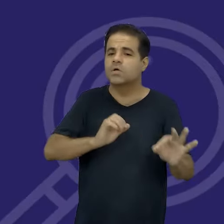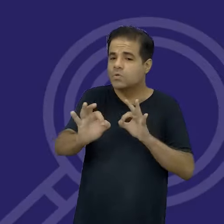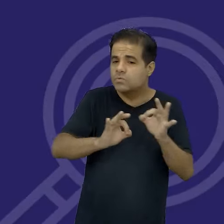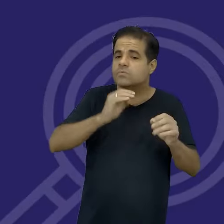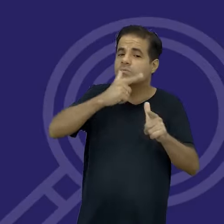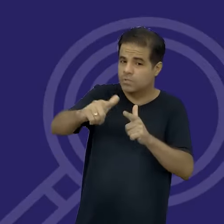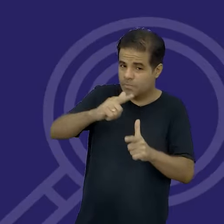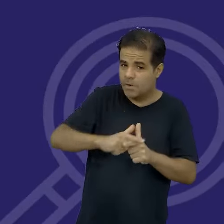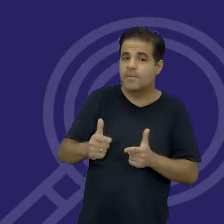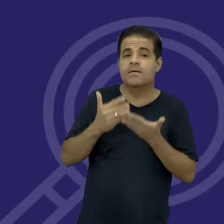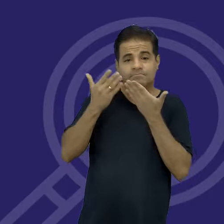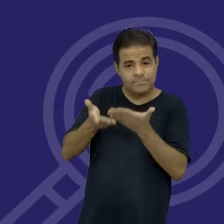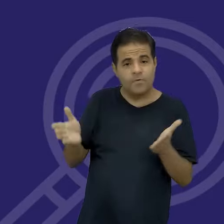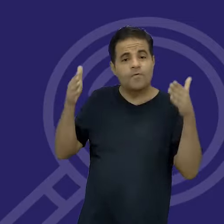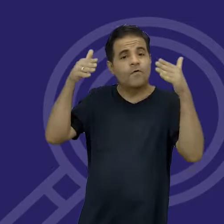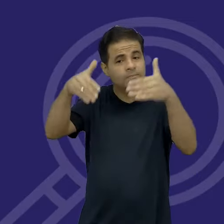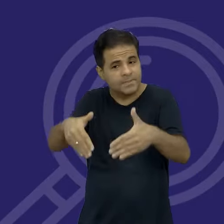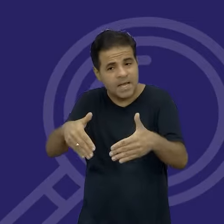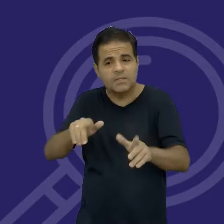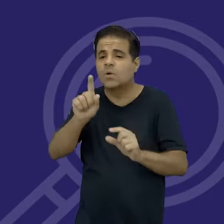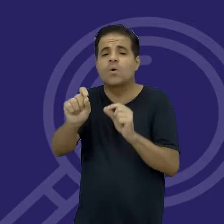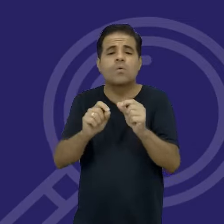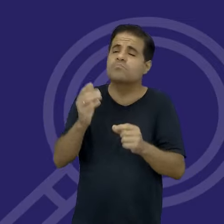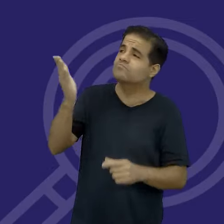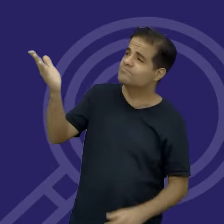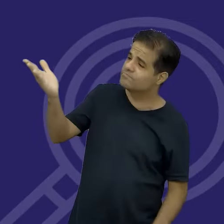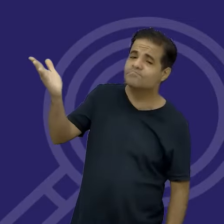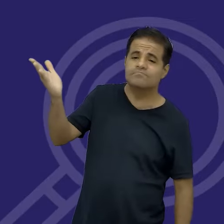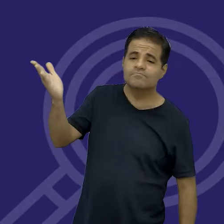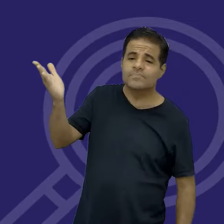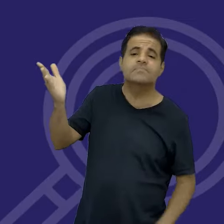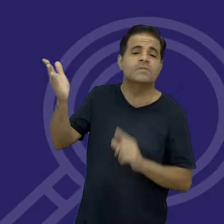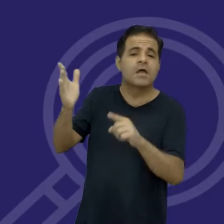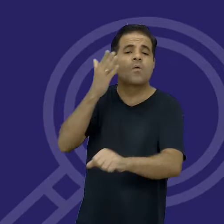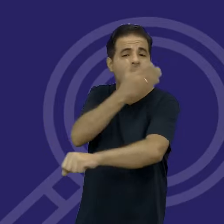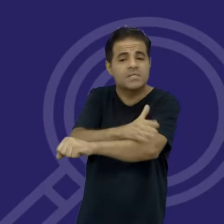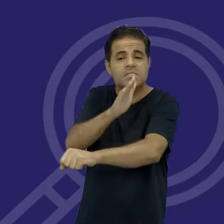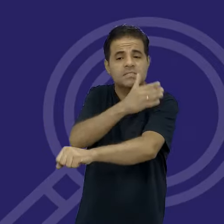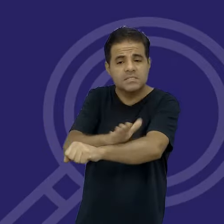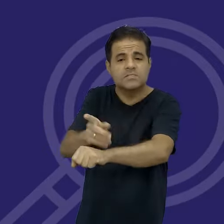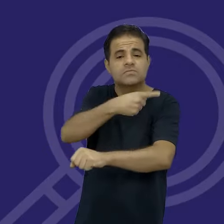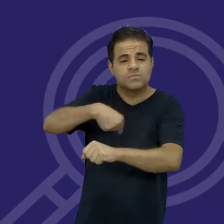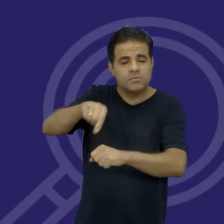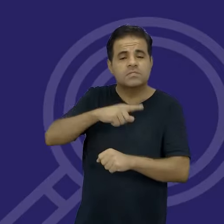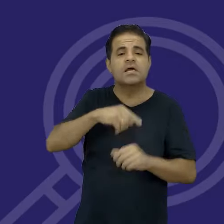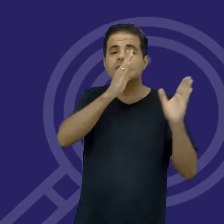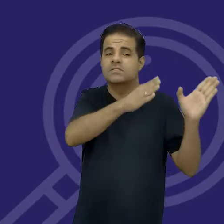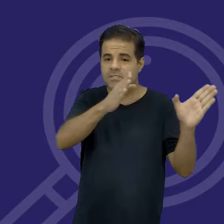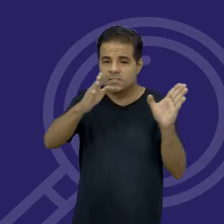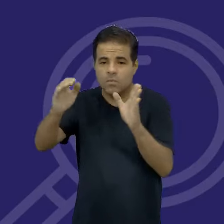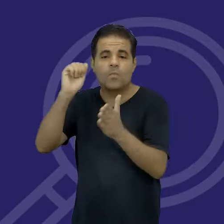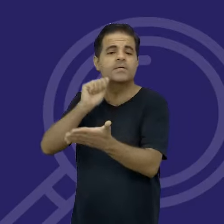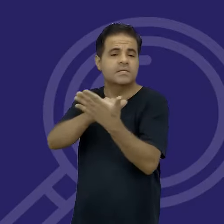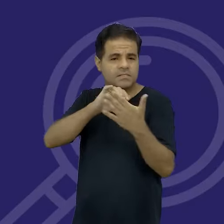de problemas, voltado ao quê? Né? A um exercício que nós temos na sequência de